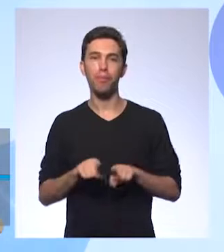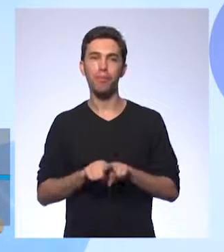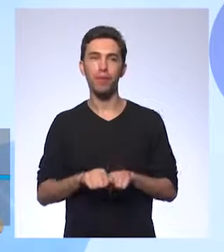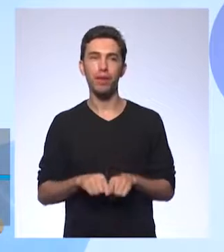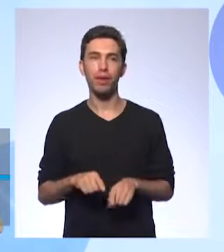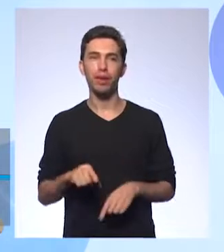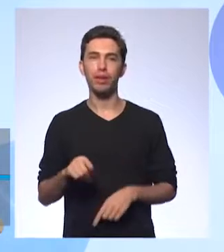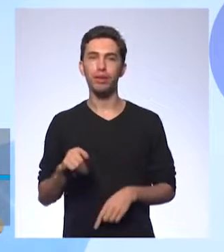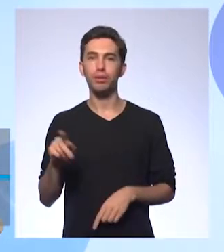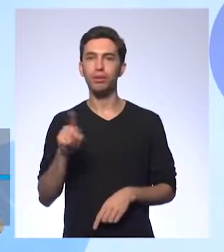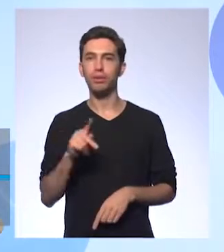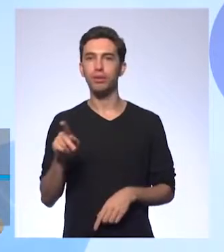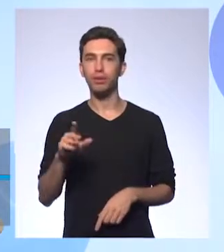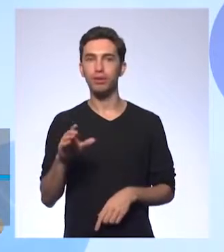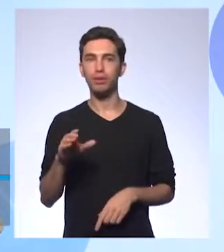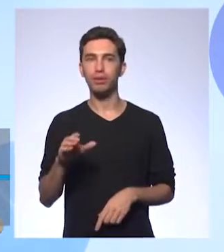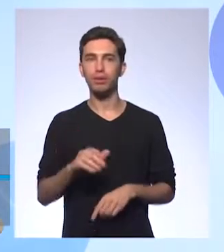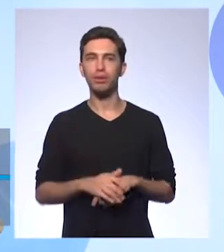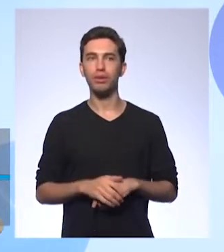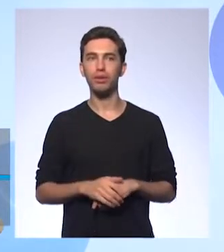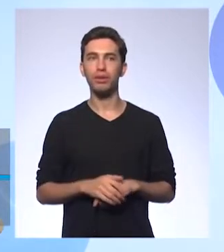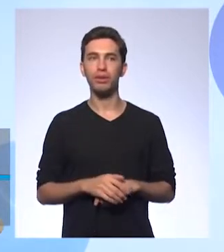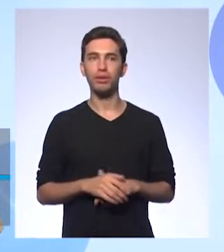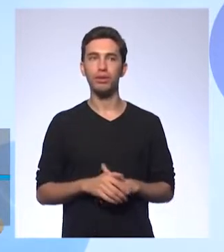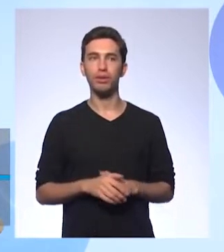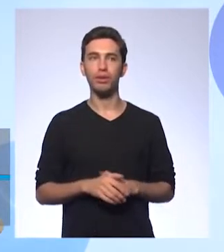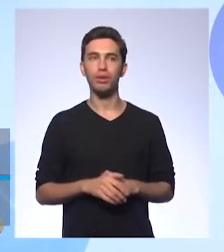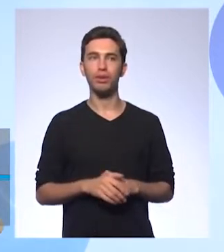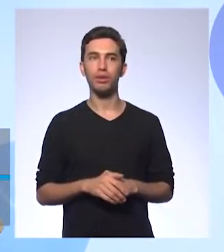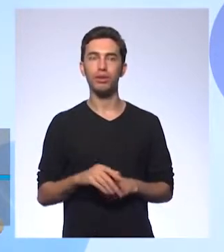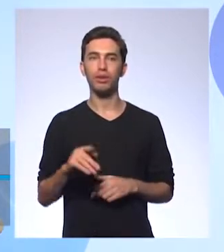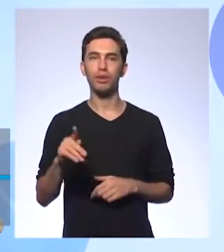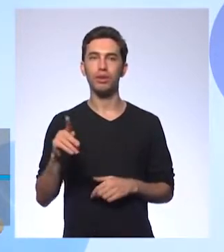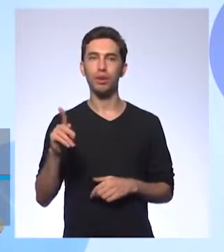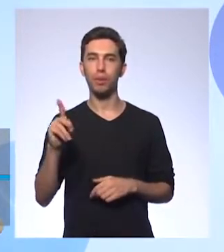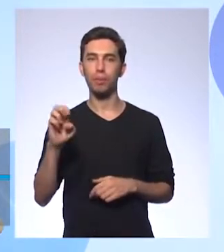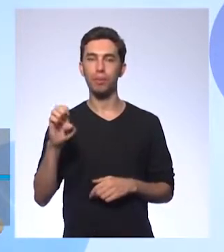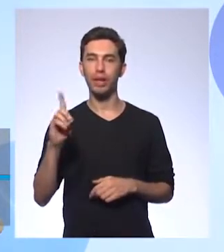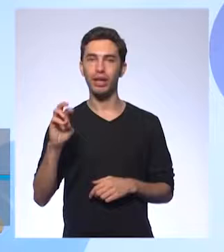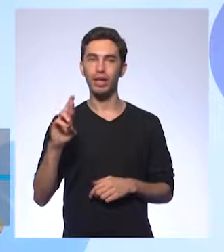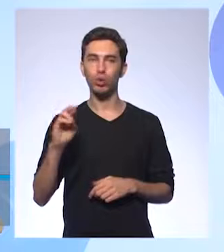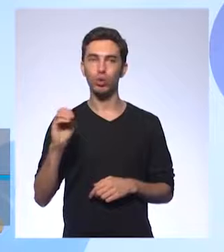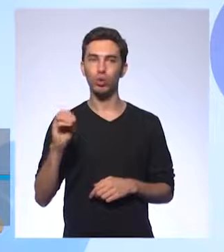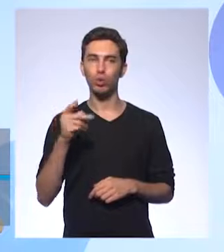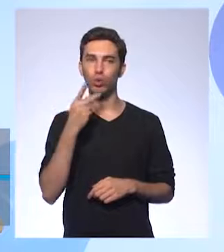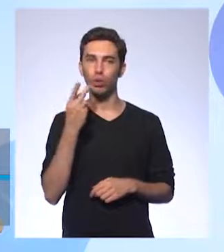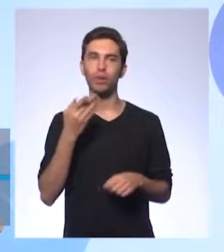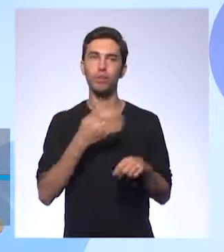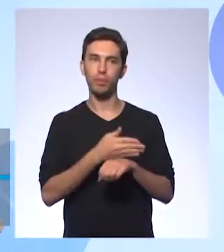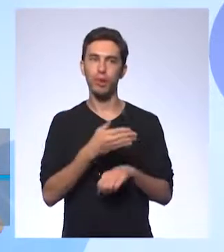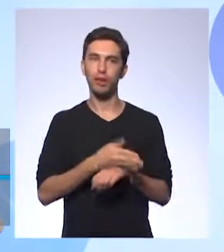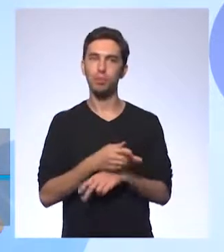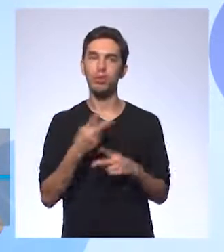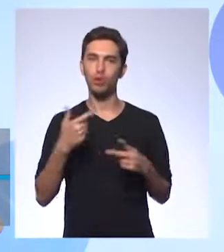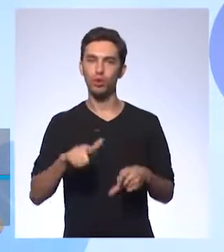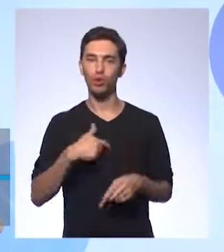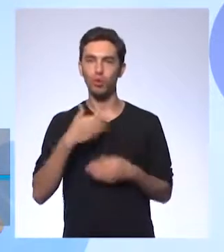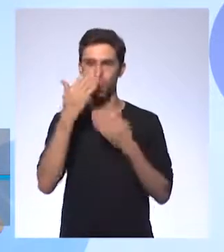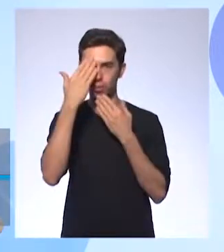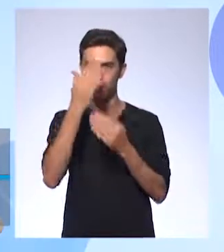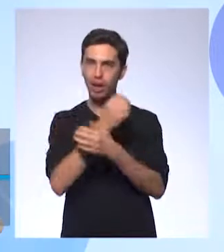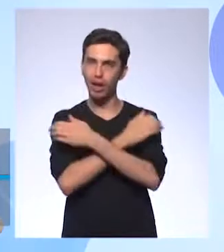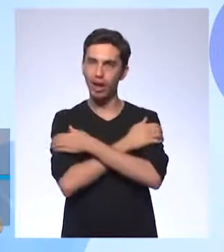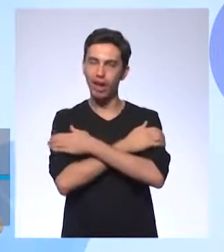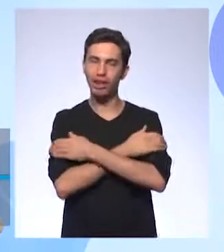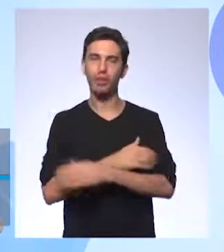Tem professora Karime, já falei, né? Olha, o professor Pedro, que está aí conosco novamente, aí um abraço para o professor